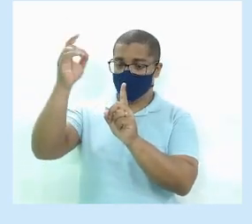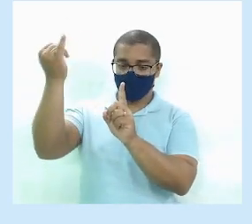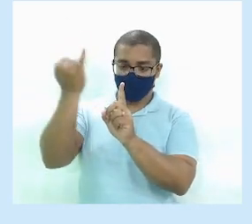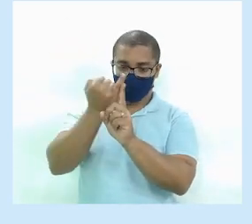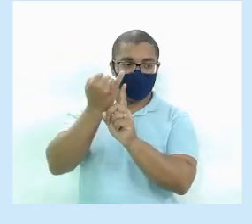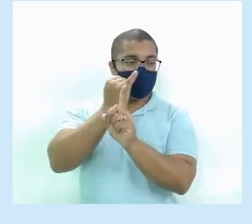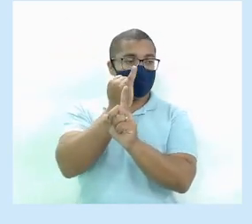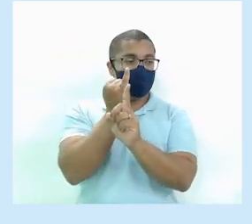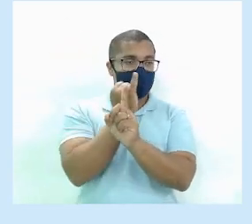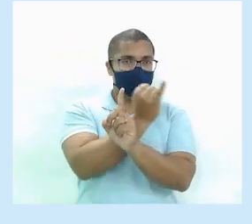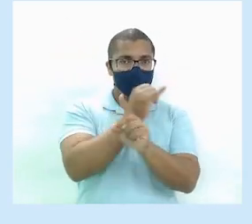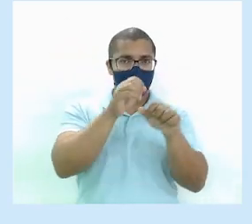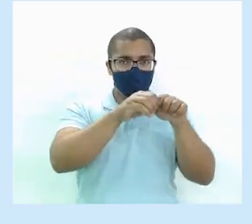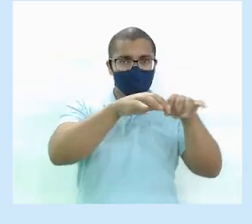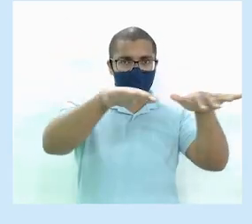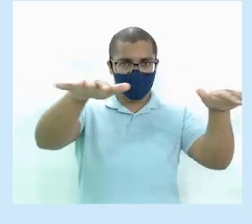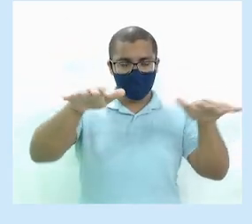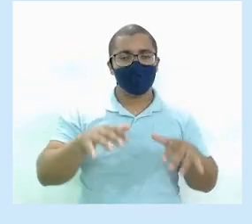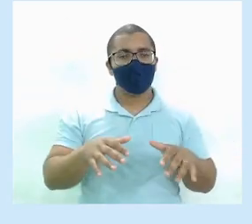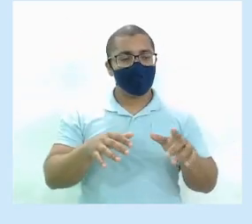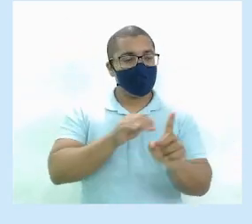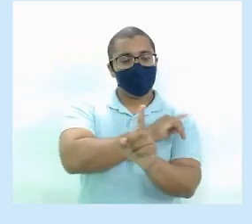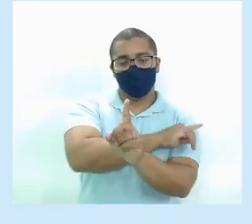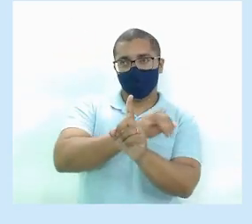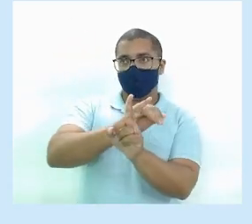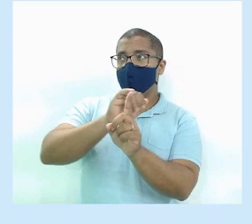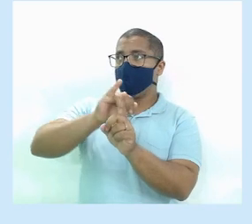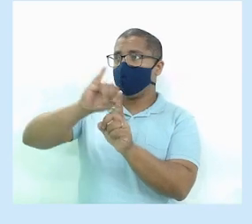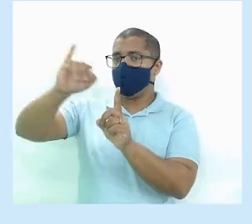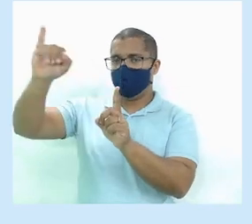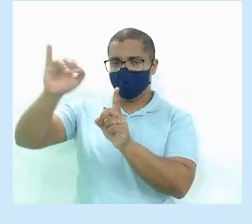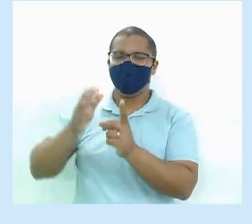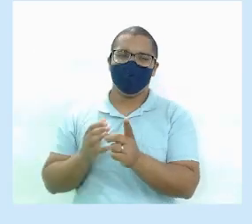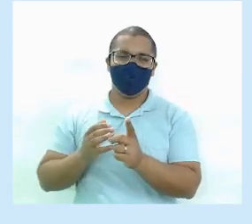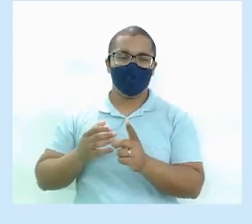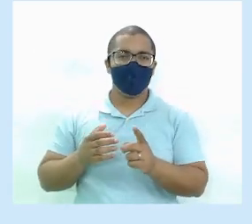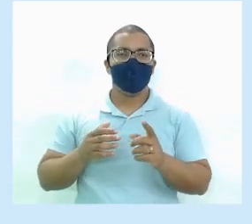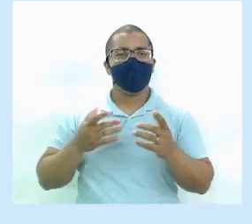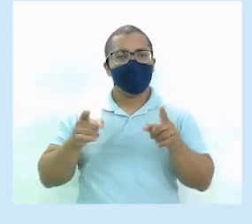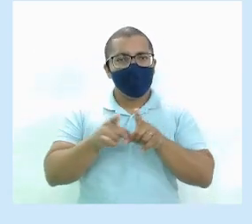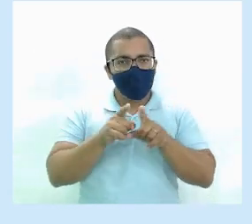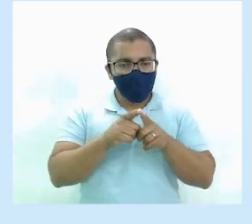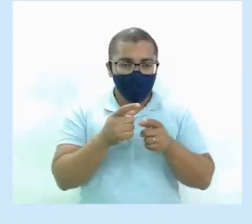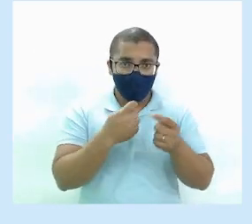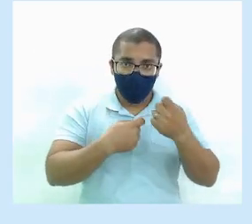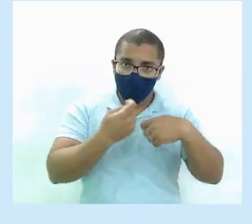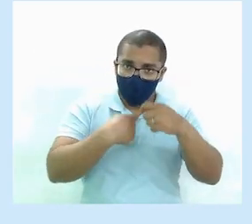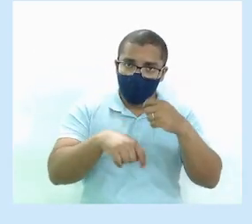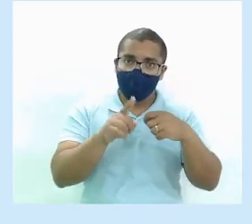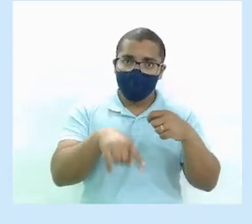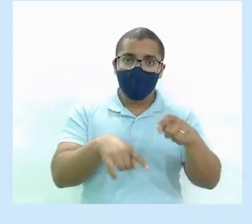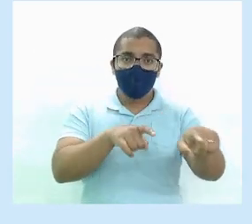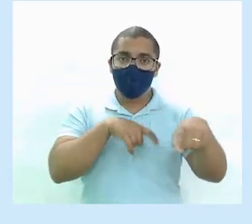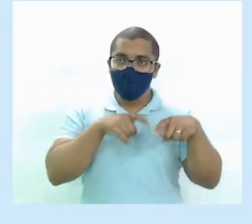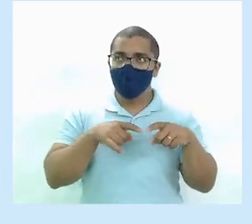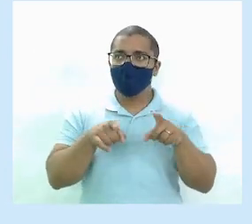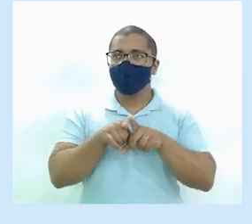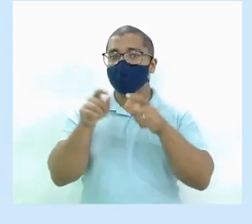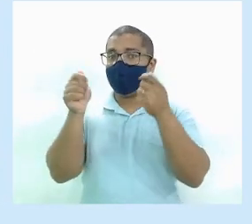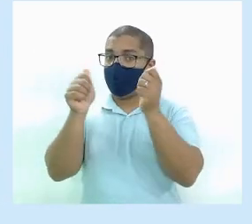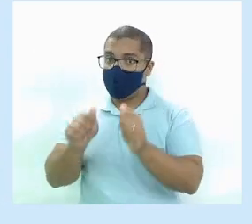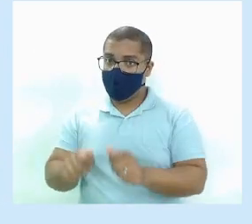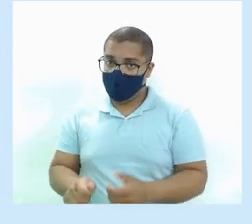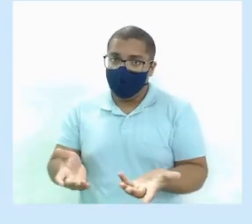aí, mais uma vez, a formação econômica da agricultura, eu vou ter o artesanato,